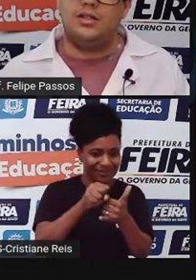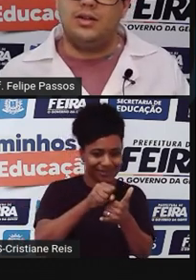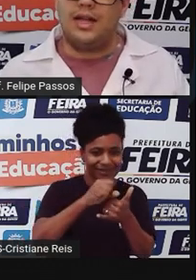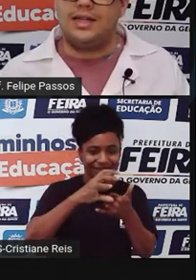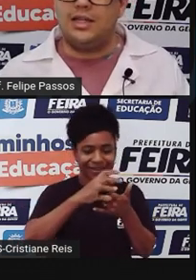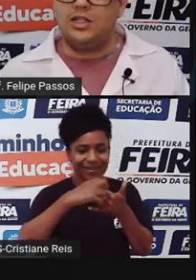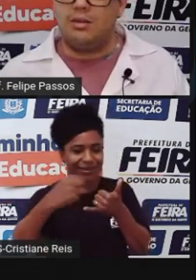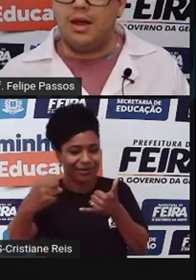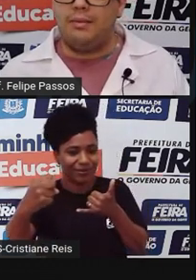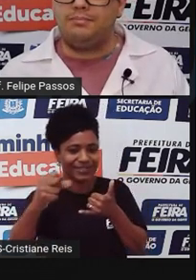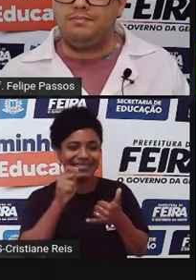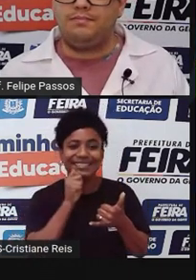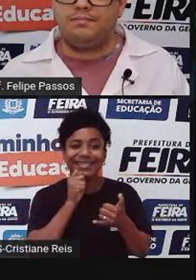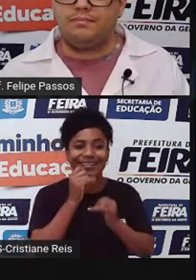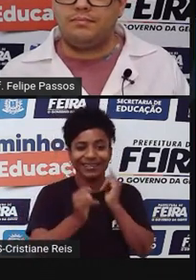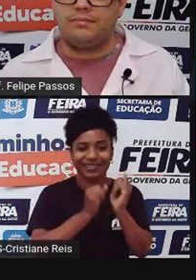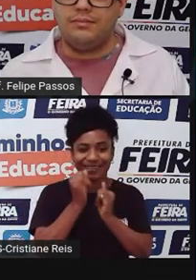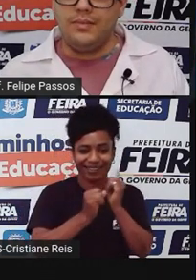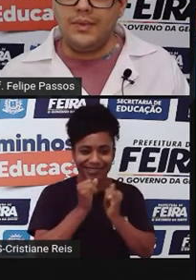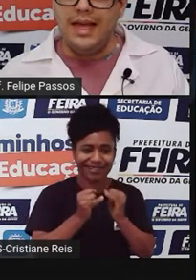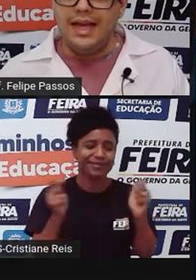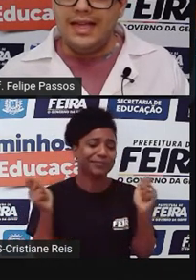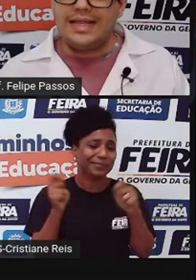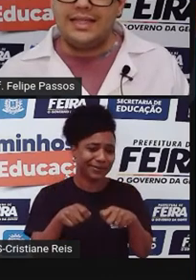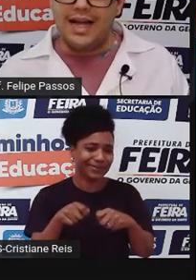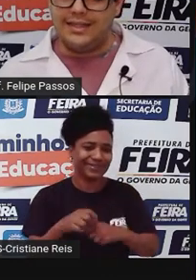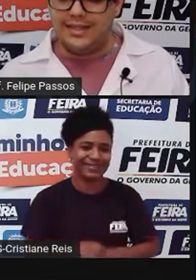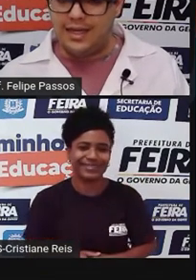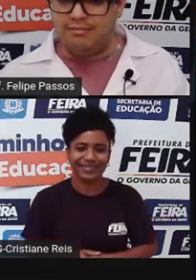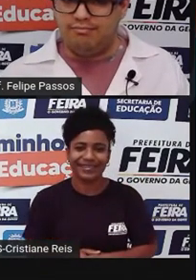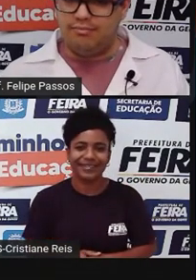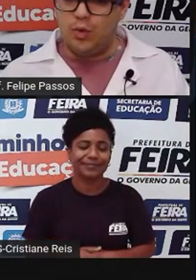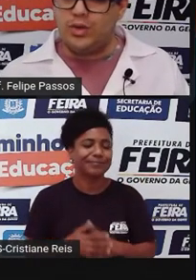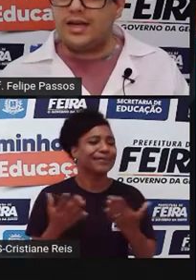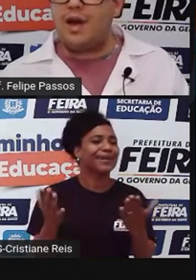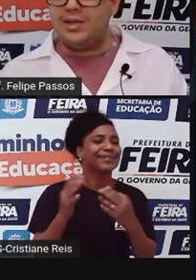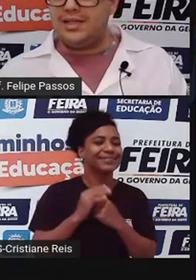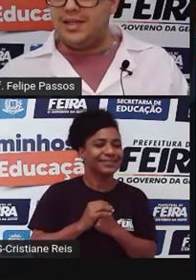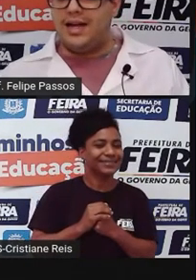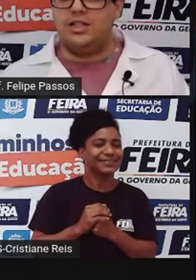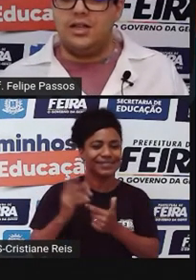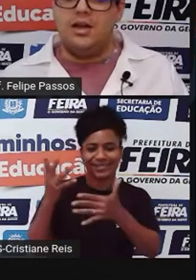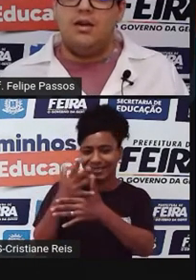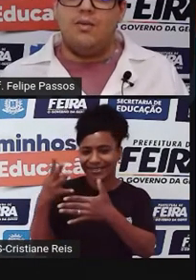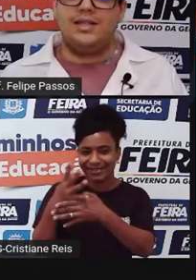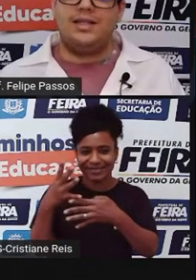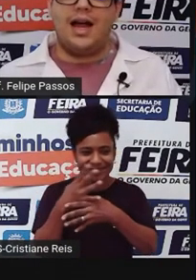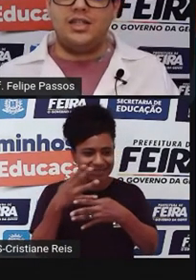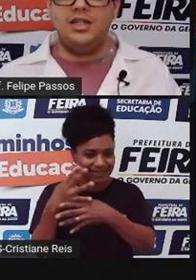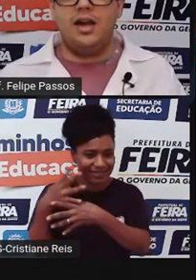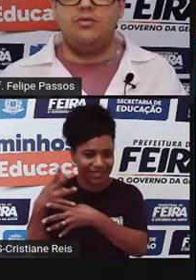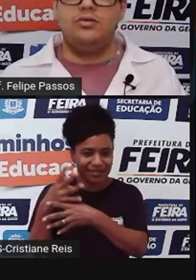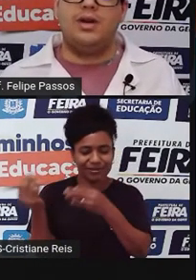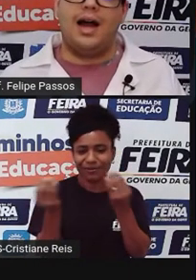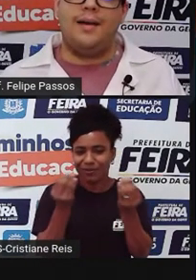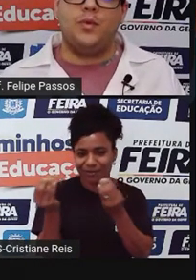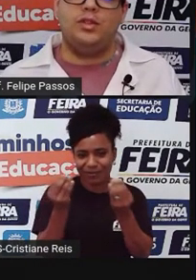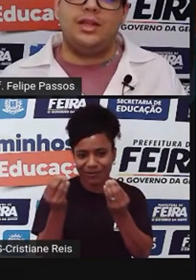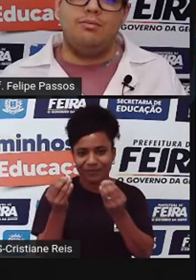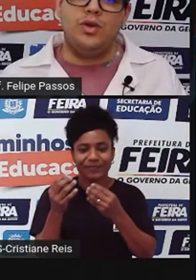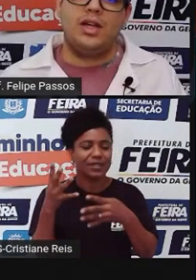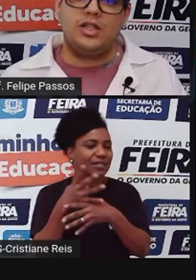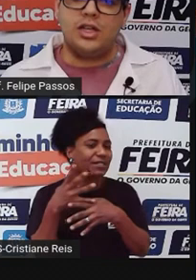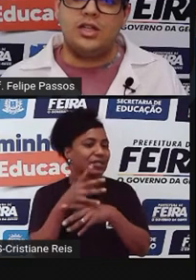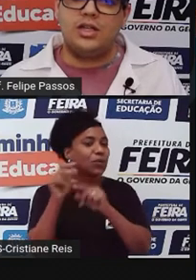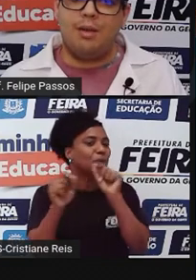uma esta interessante também Oi e a cidade sem o que é uma cidade uma cidade é um lugar